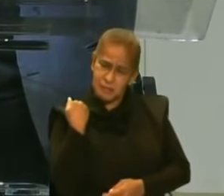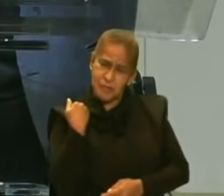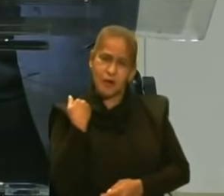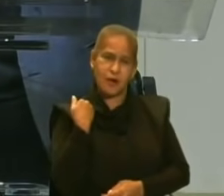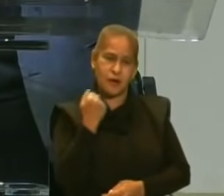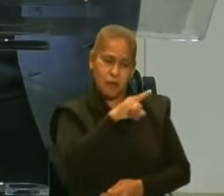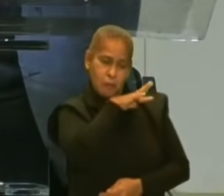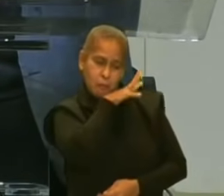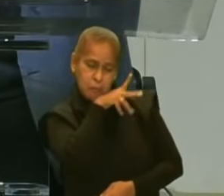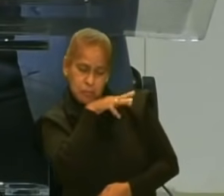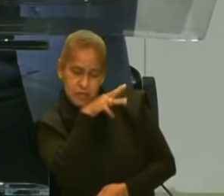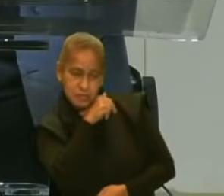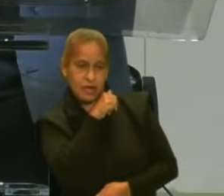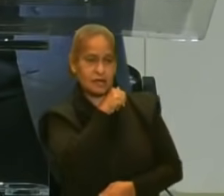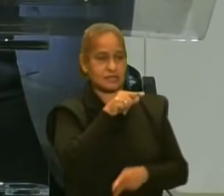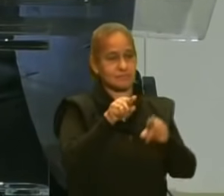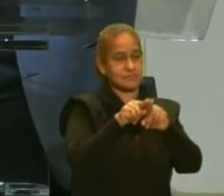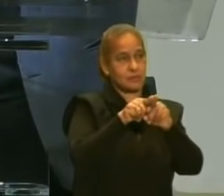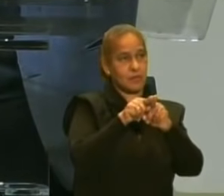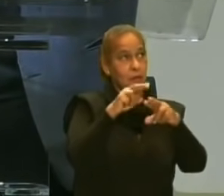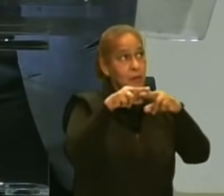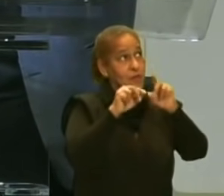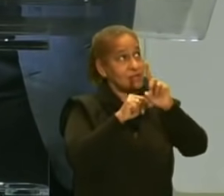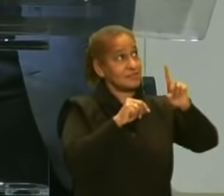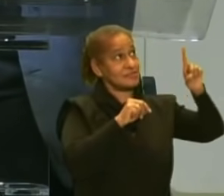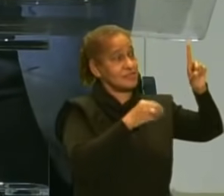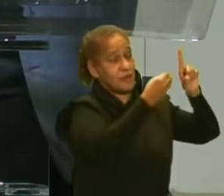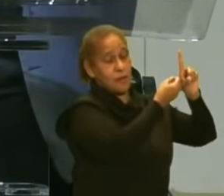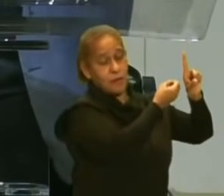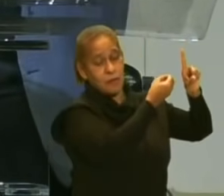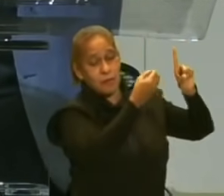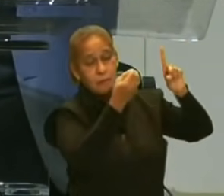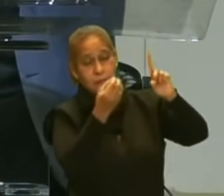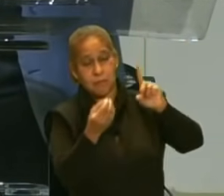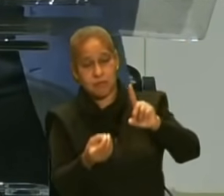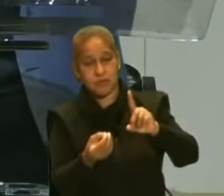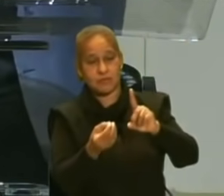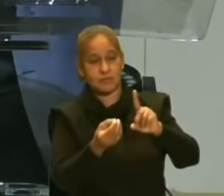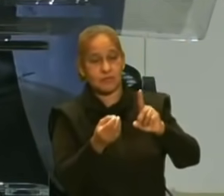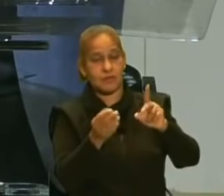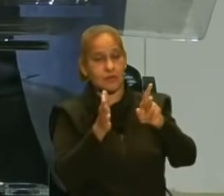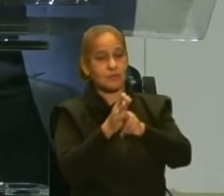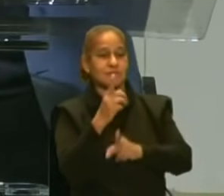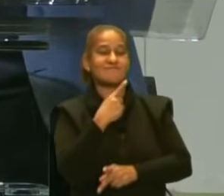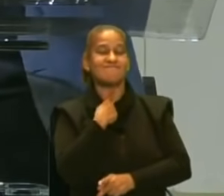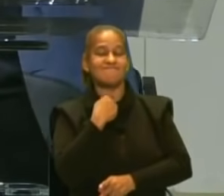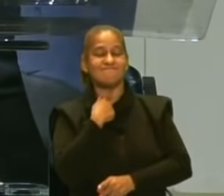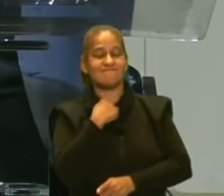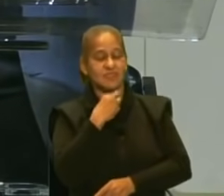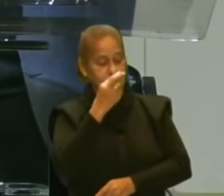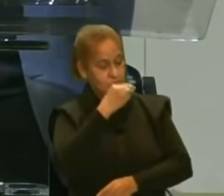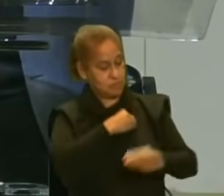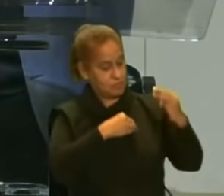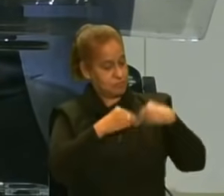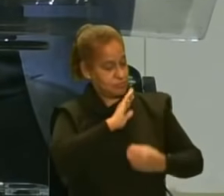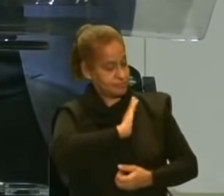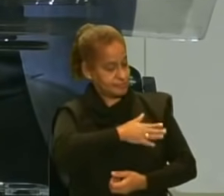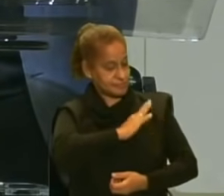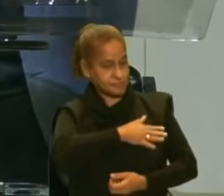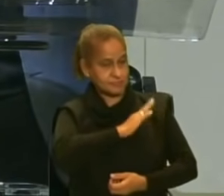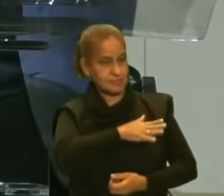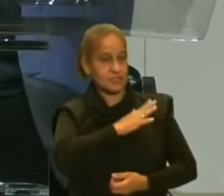animais e répteis. E por isso Deus os entregou aos desejos pecaminosos de seu